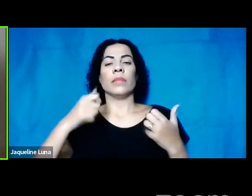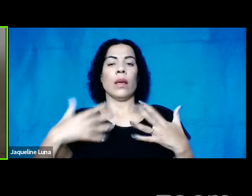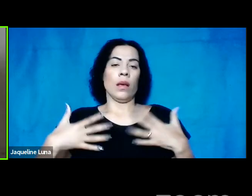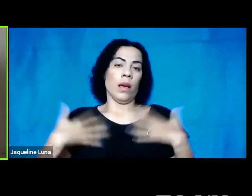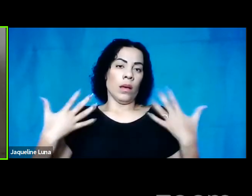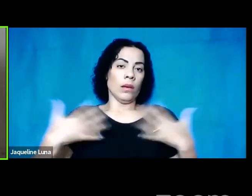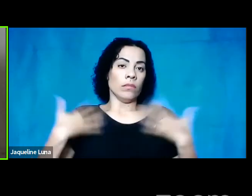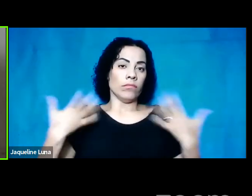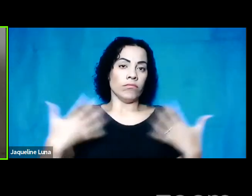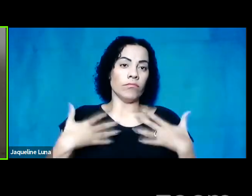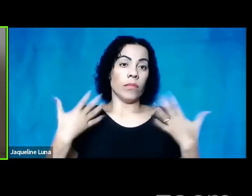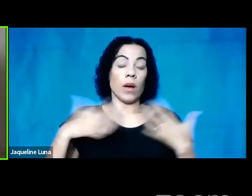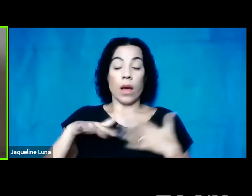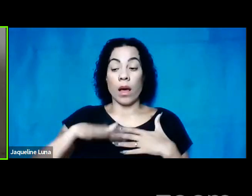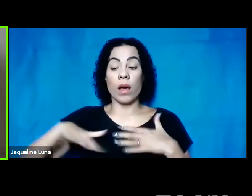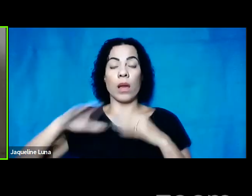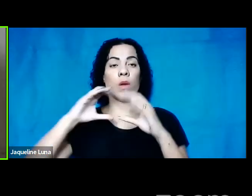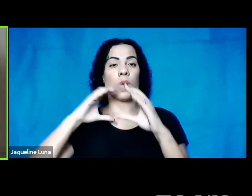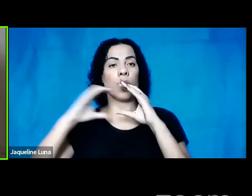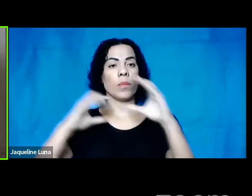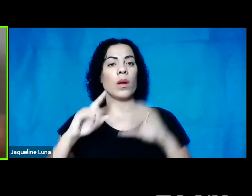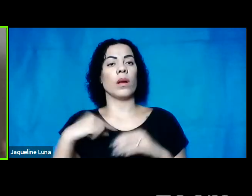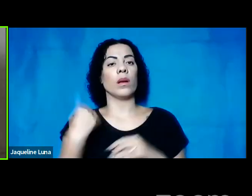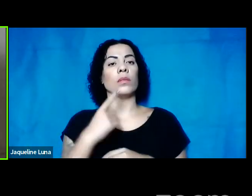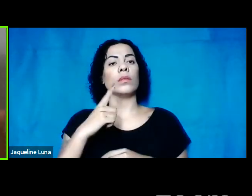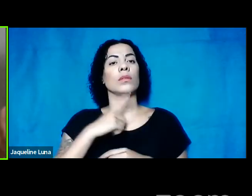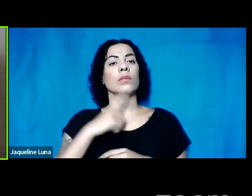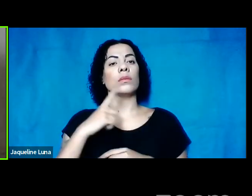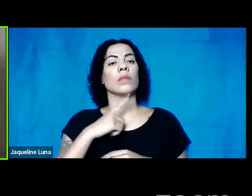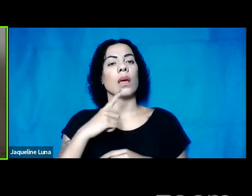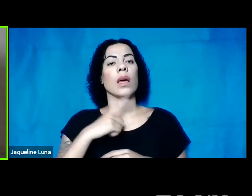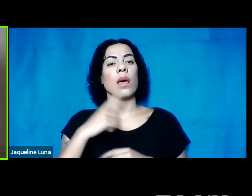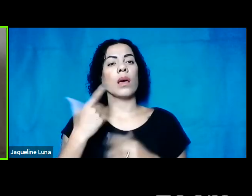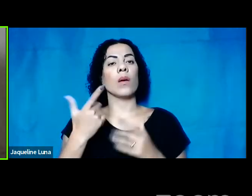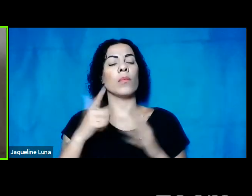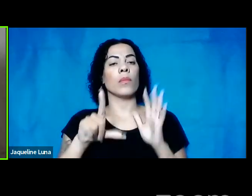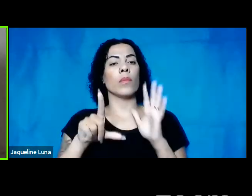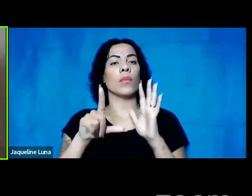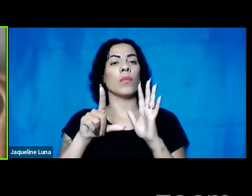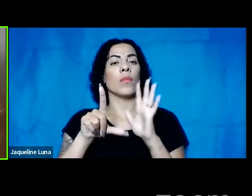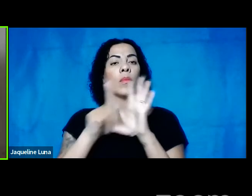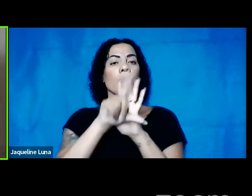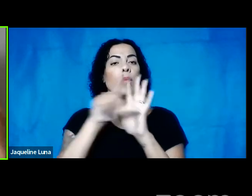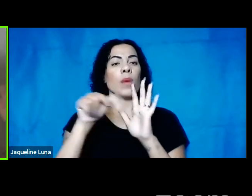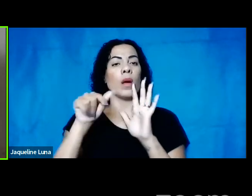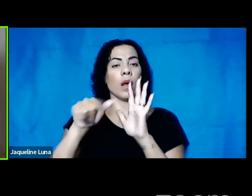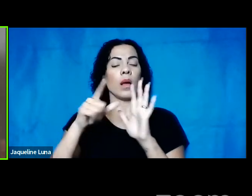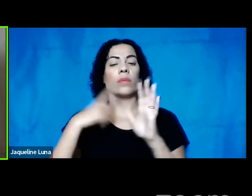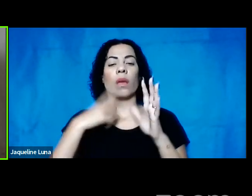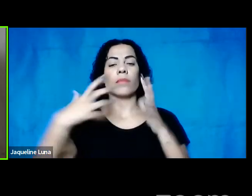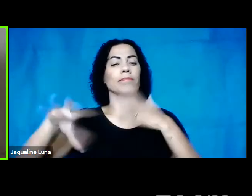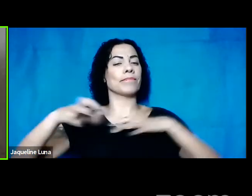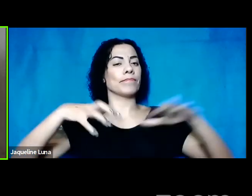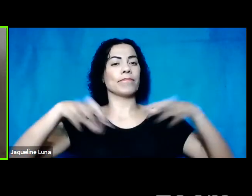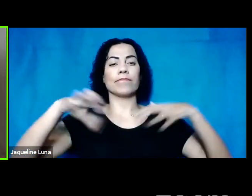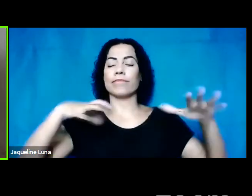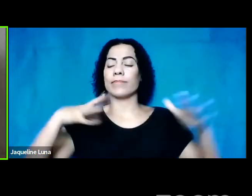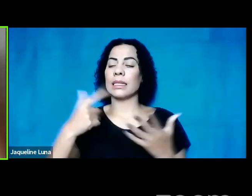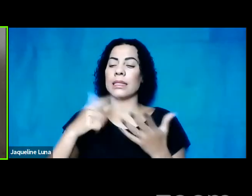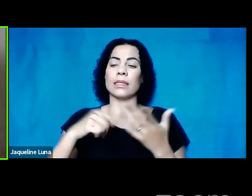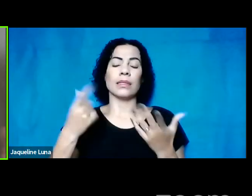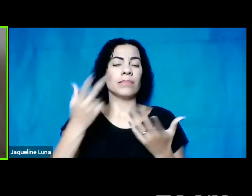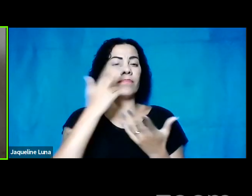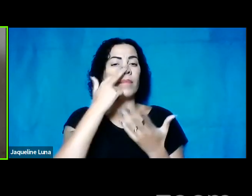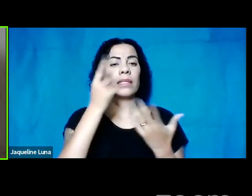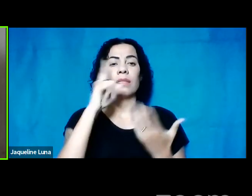no campo da comunicação, tem uma legislação, né, um marco regulatório fragmentado, insuficiente. No